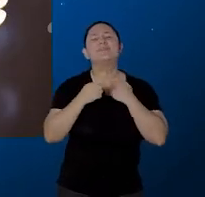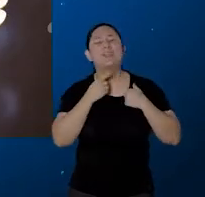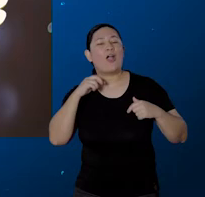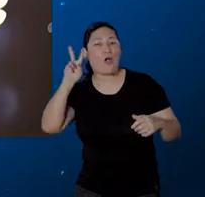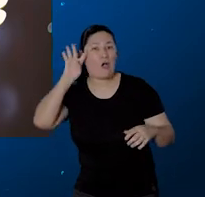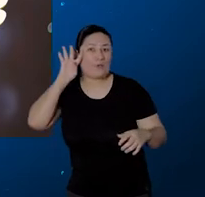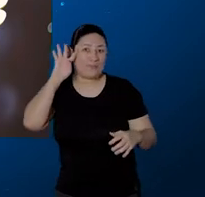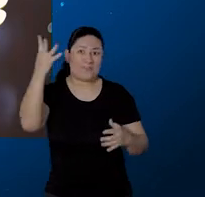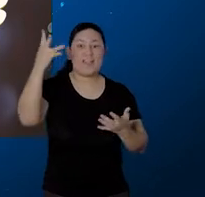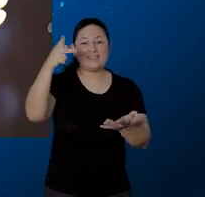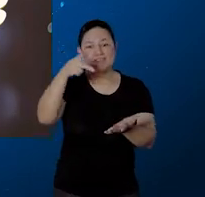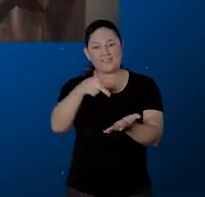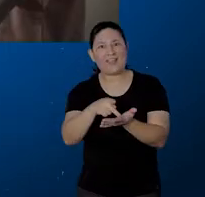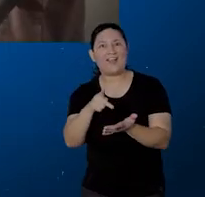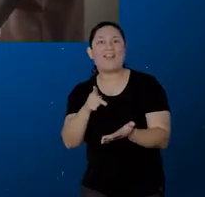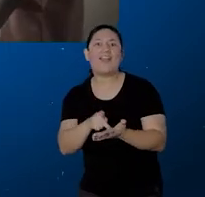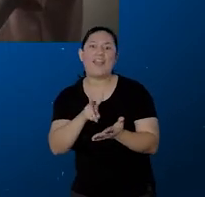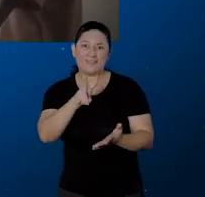Desejos vão se